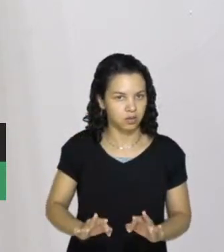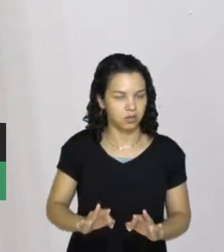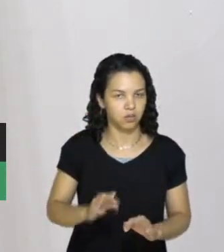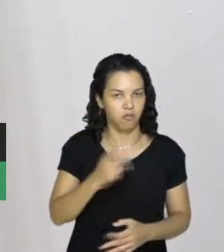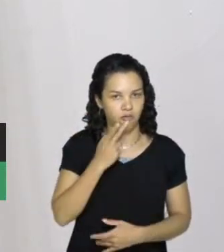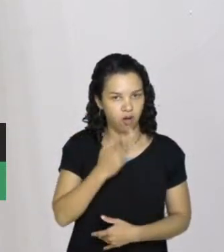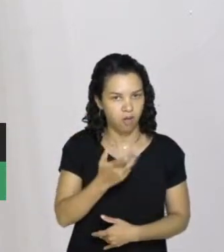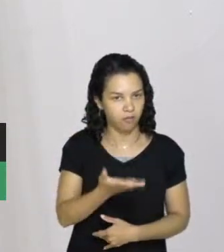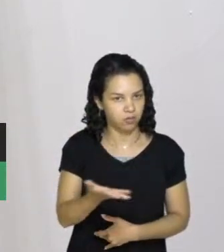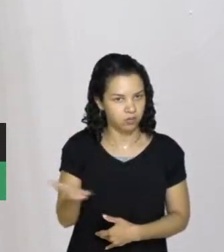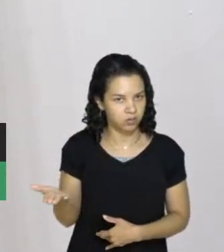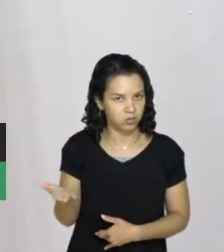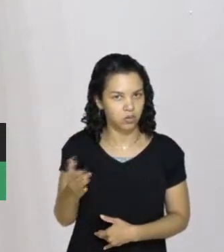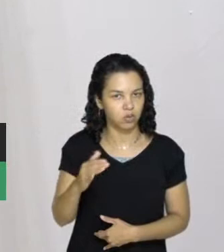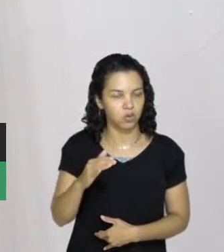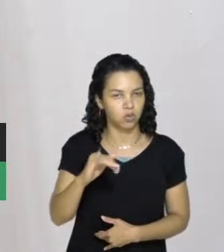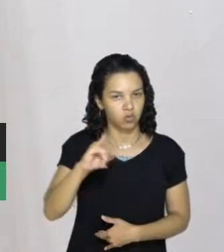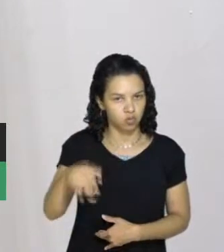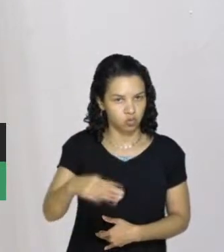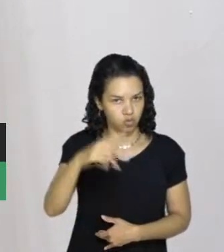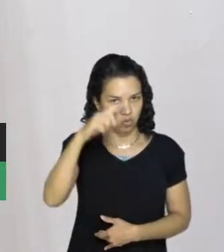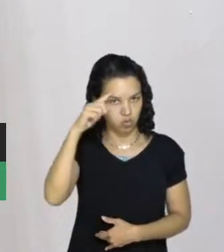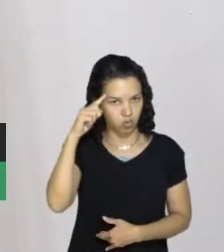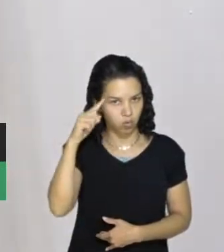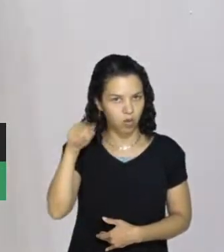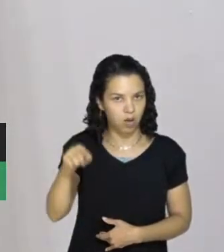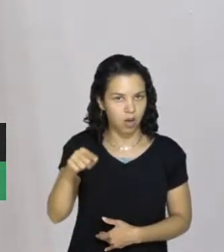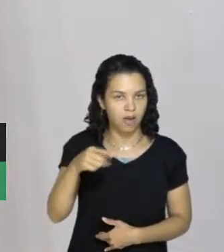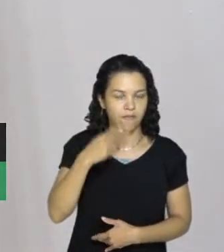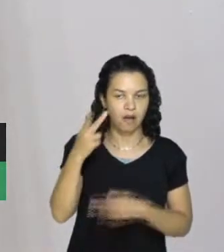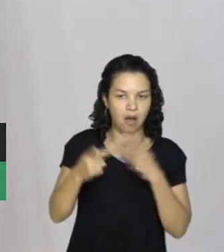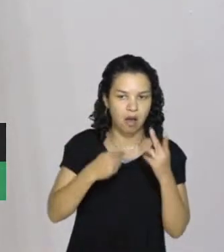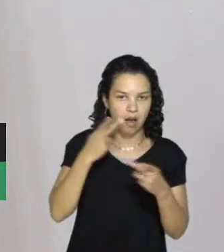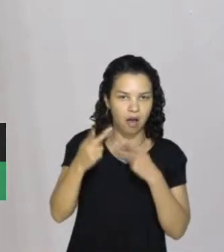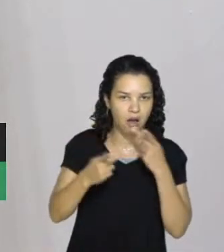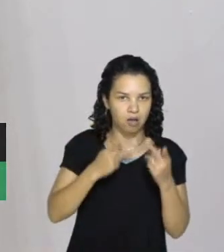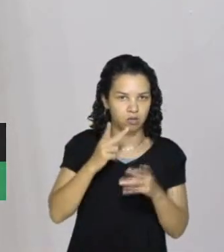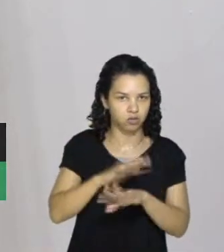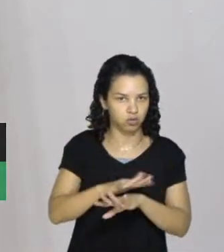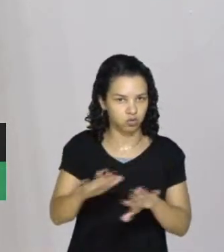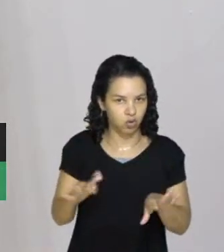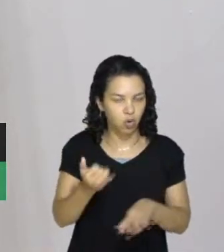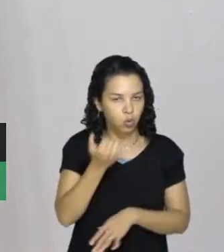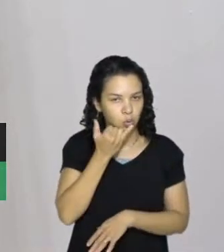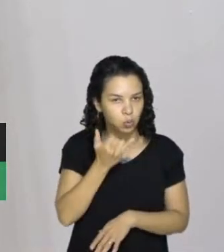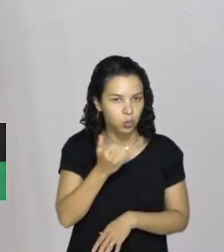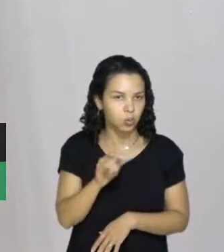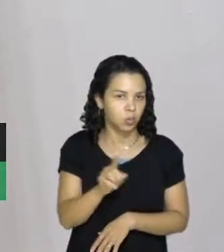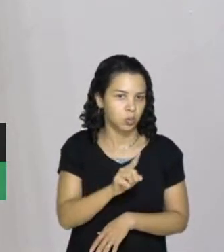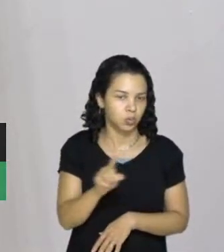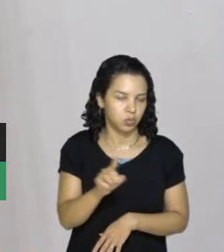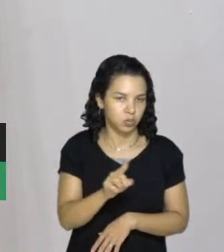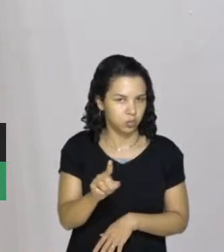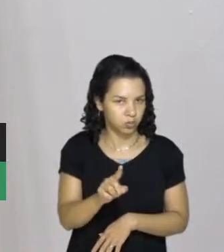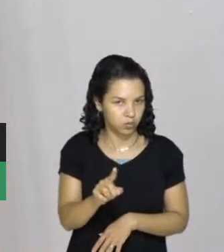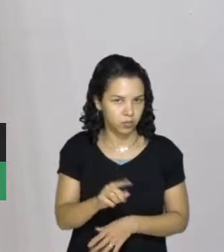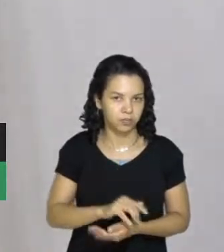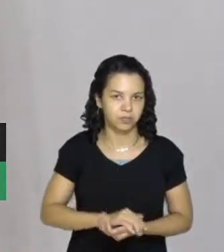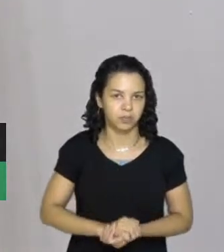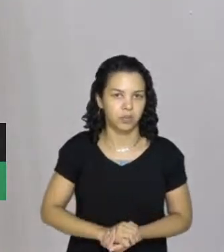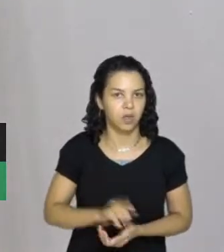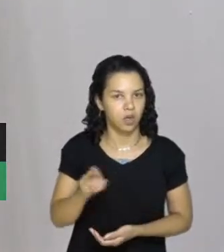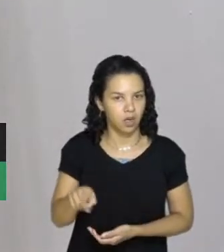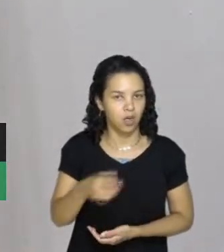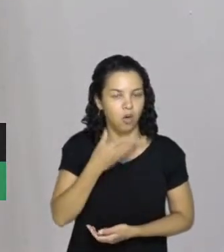Jorginho não é um homem de desculpa, não é um homem de justificativa, é um